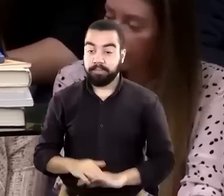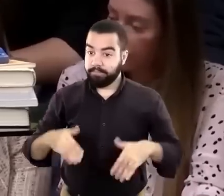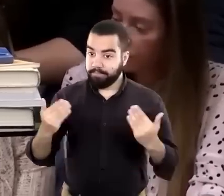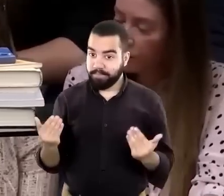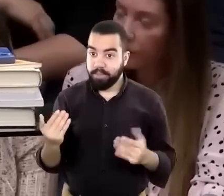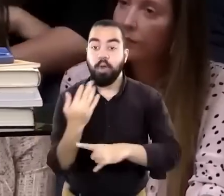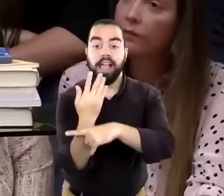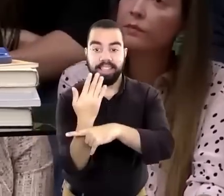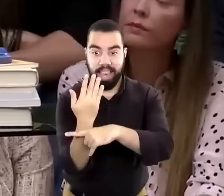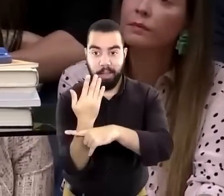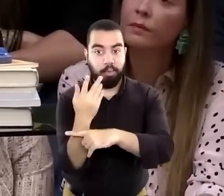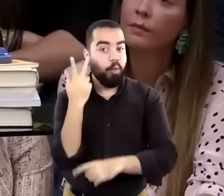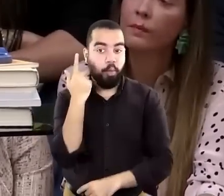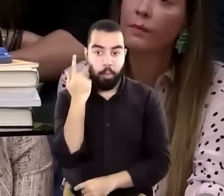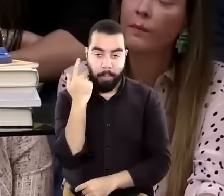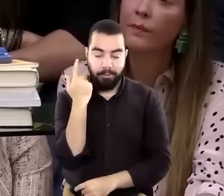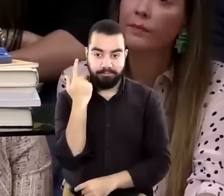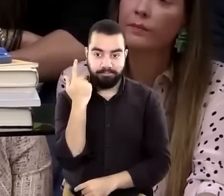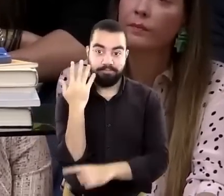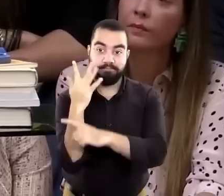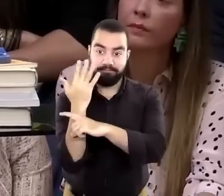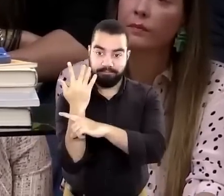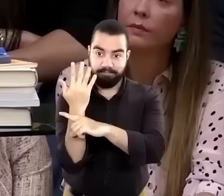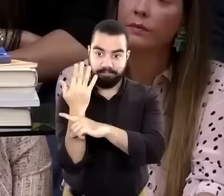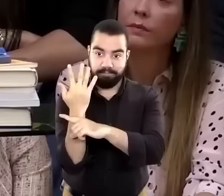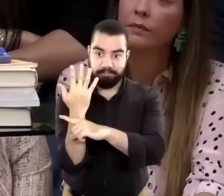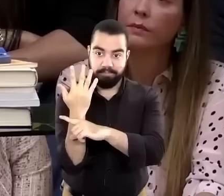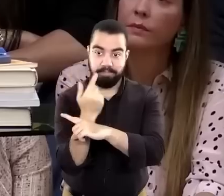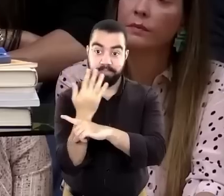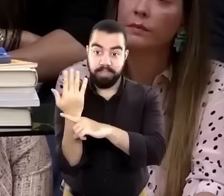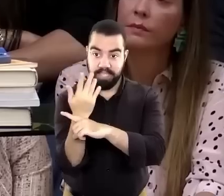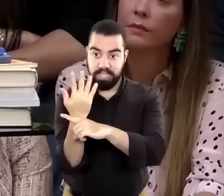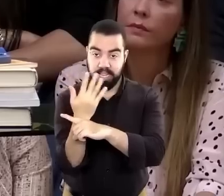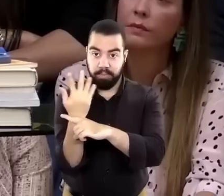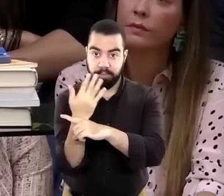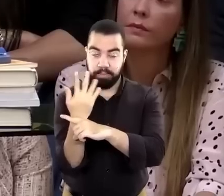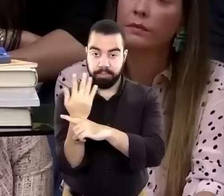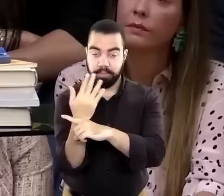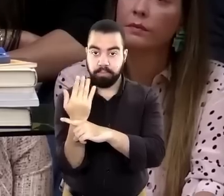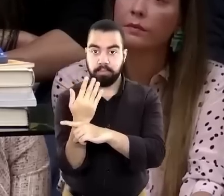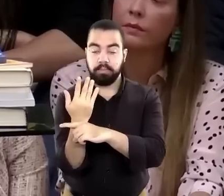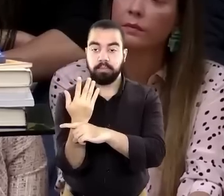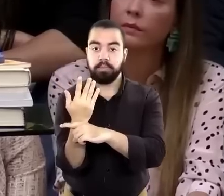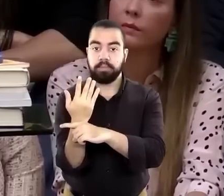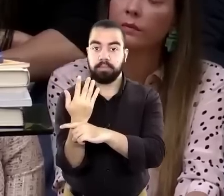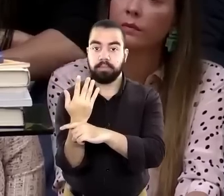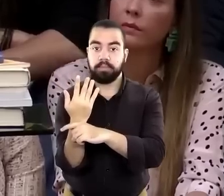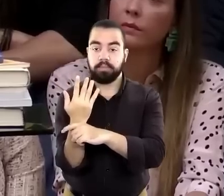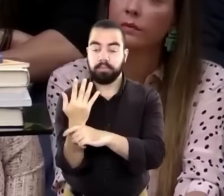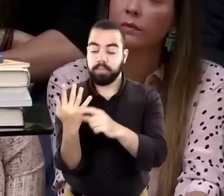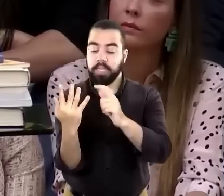comum. Ele tinha uma haste, e o sumo sacerdote tinha que ir lá com a